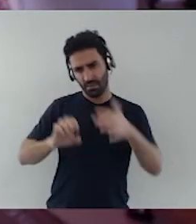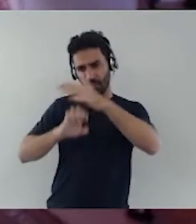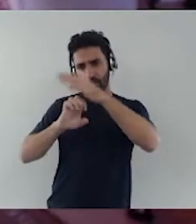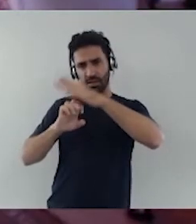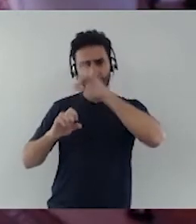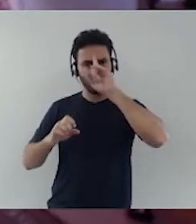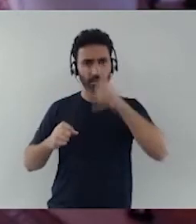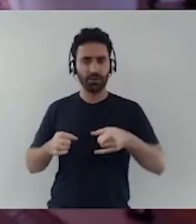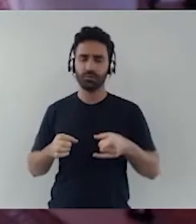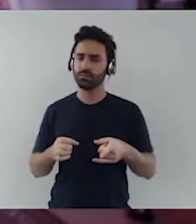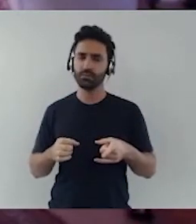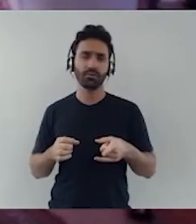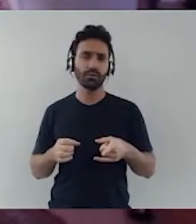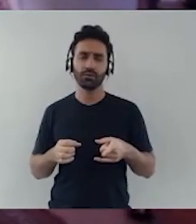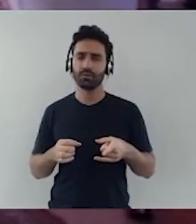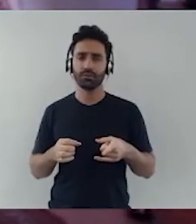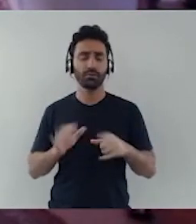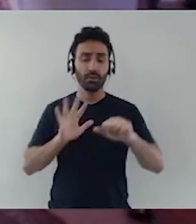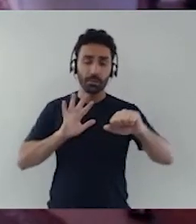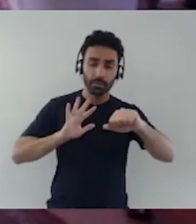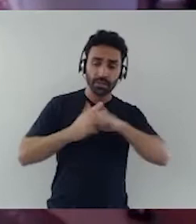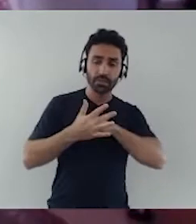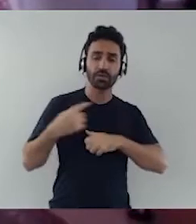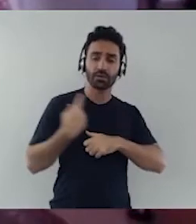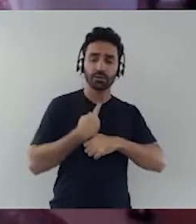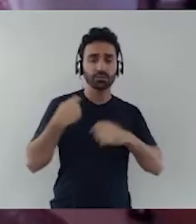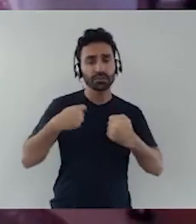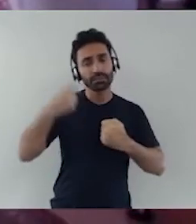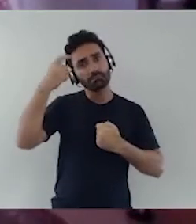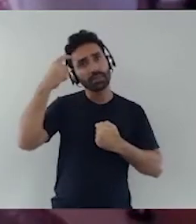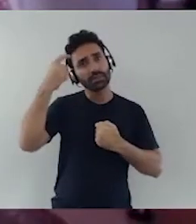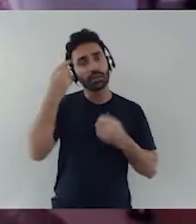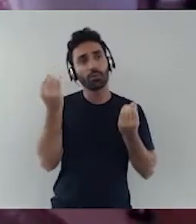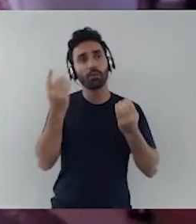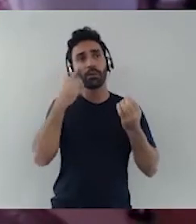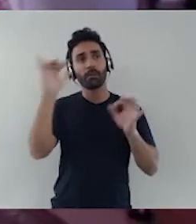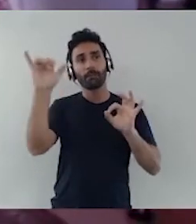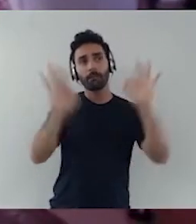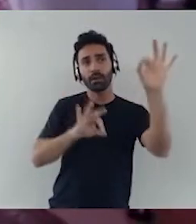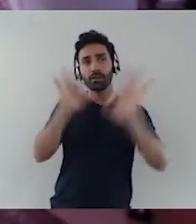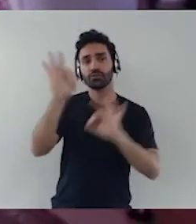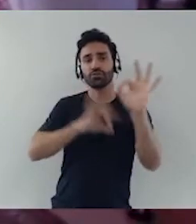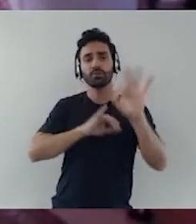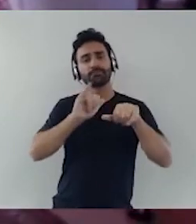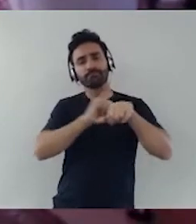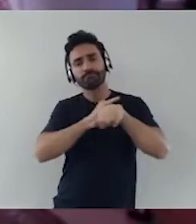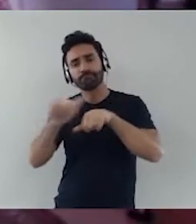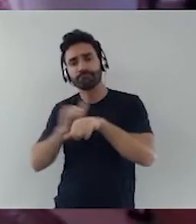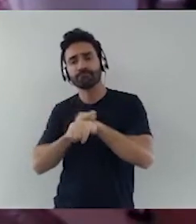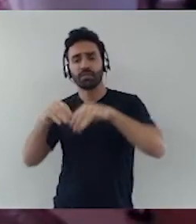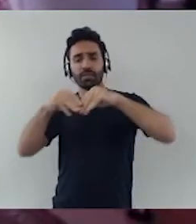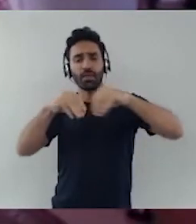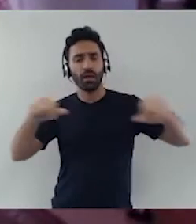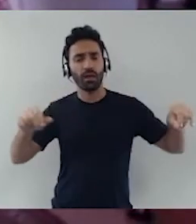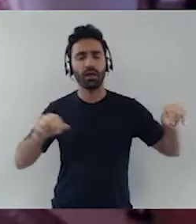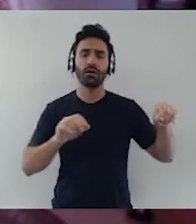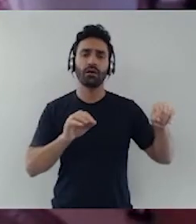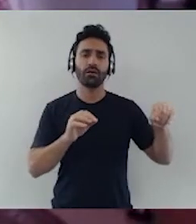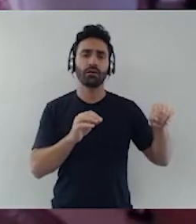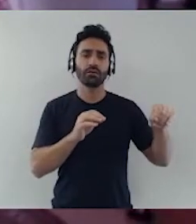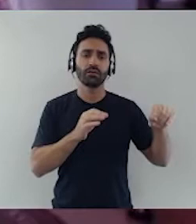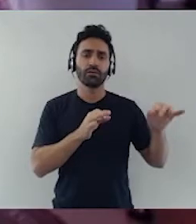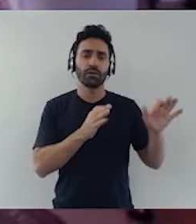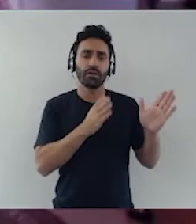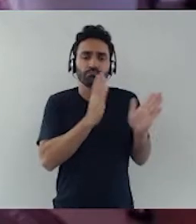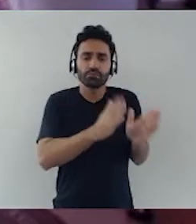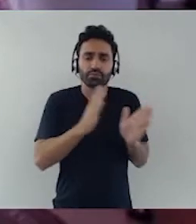pandemia tornou urgente repensar a experiência do planejamento territorial e da gestão urbana, de forma a criar